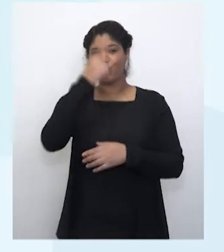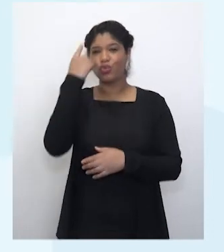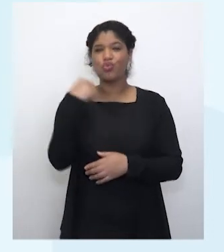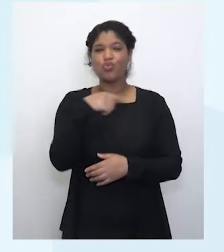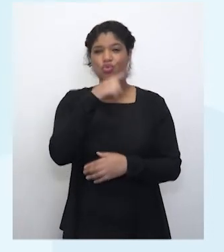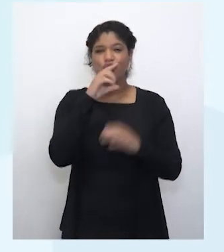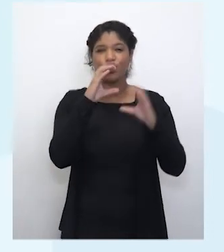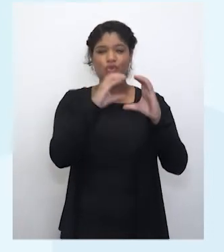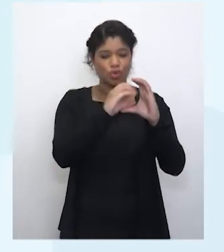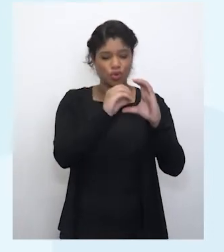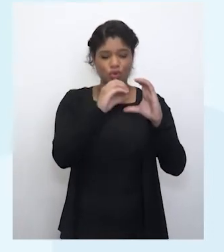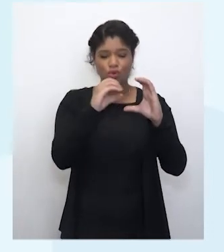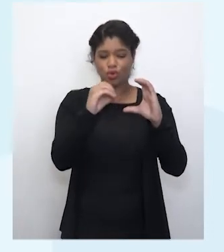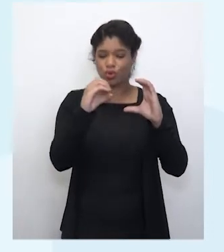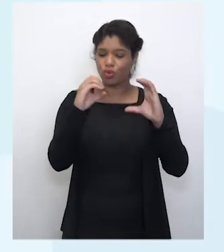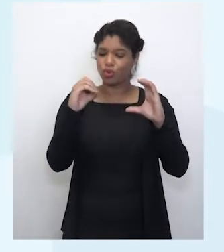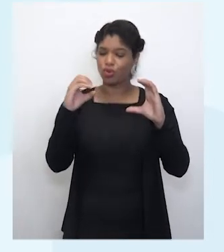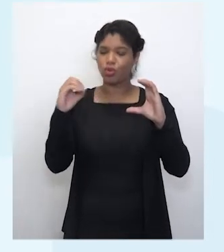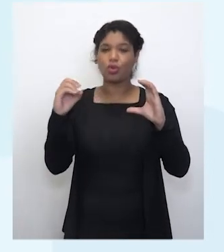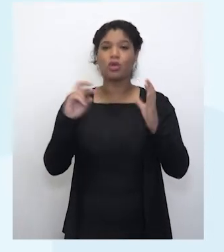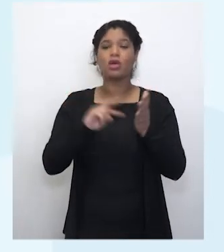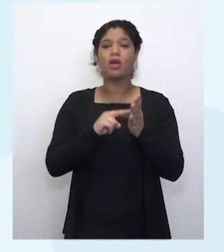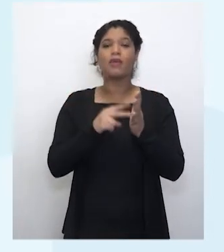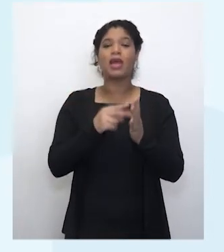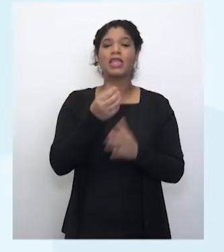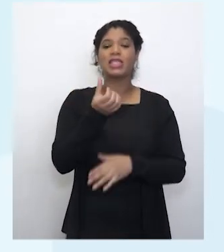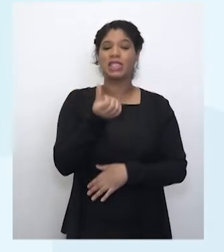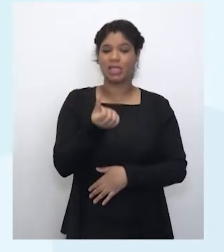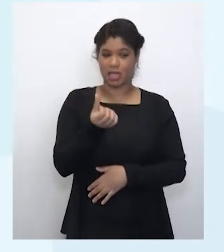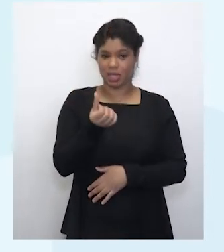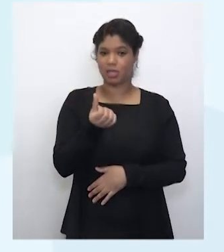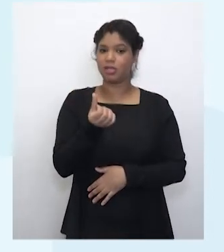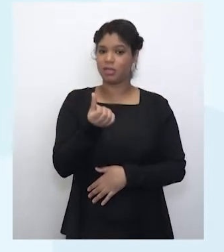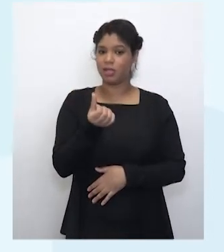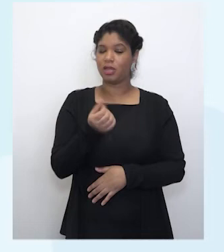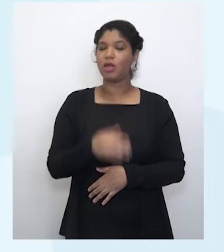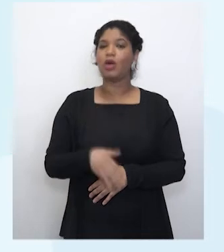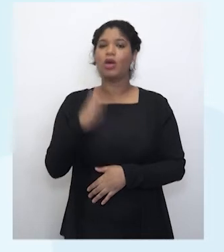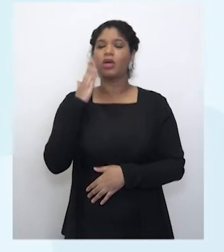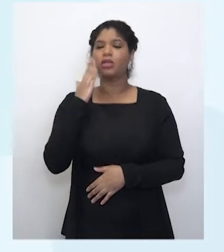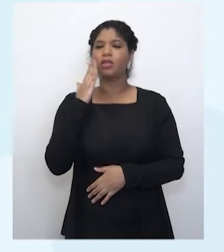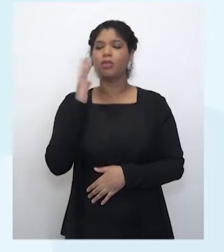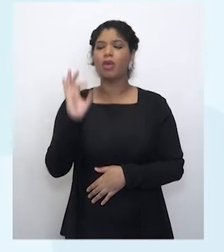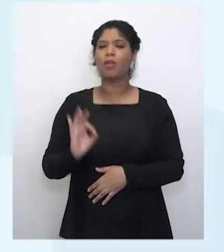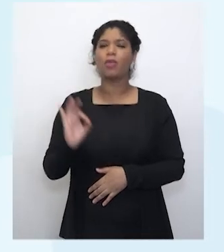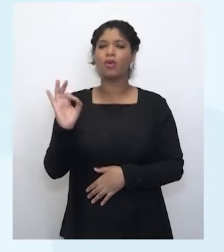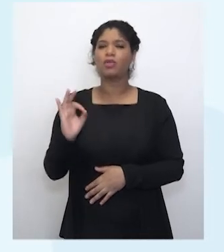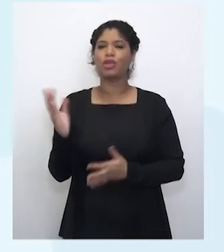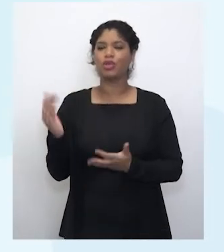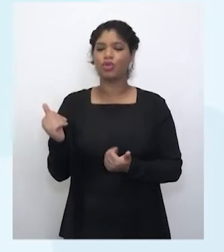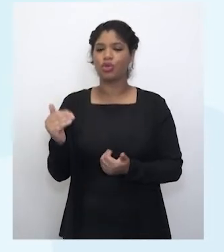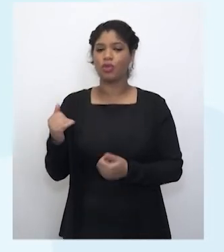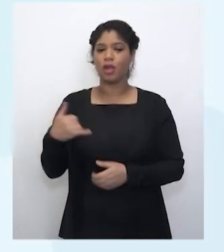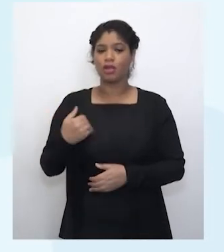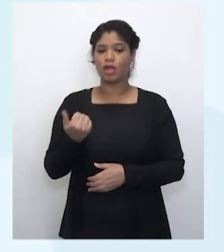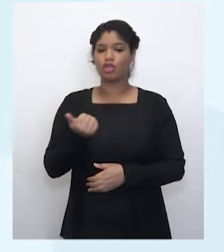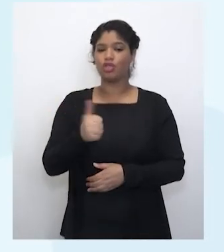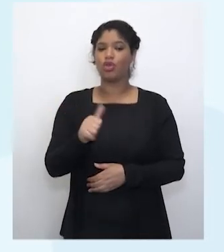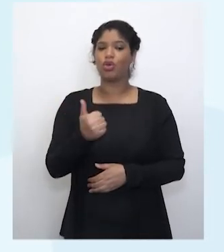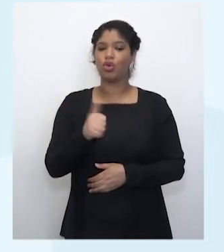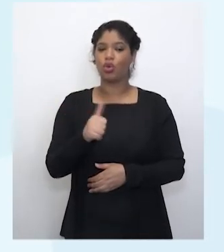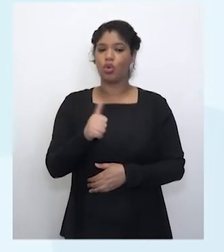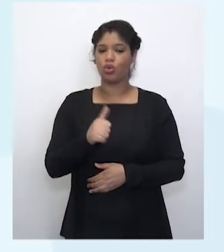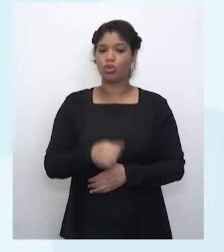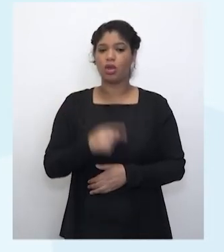corresponde a 6 jovens. Qual é a porcentagem de jovens com 11 anos em relação